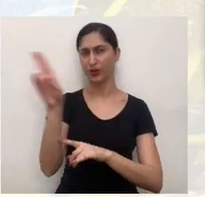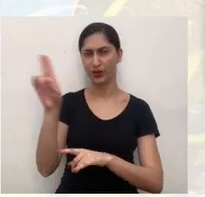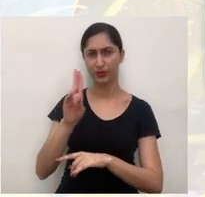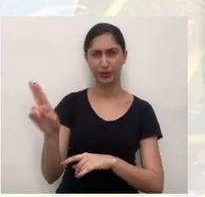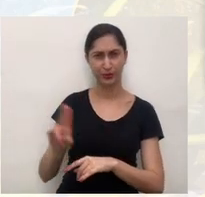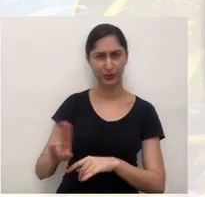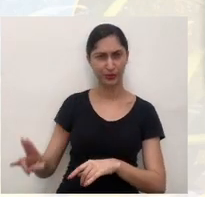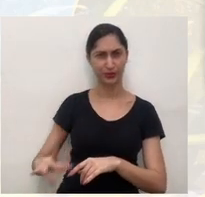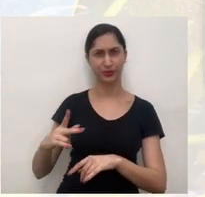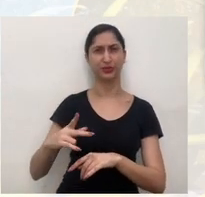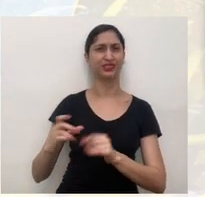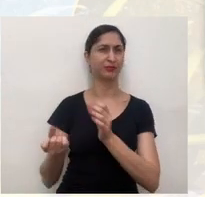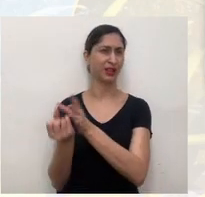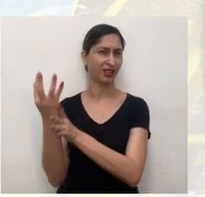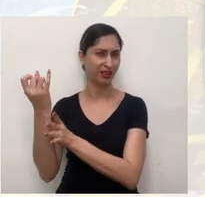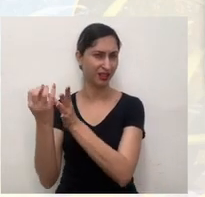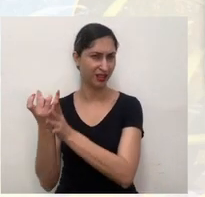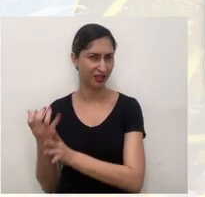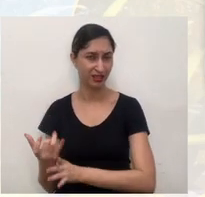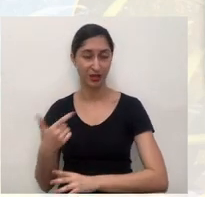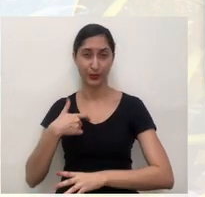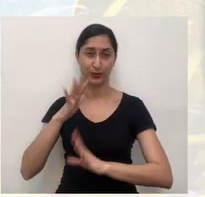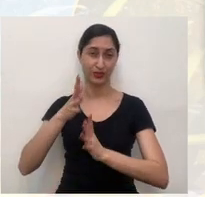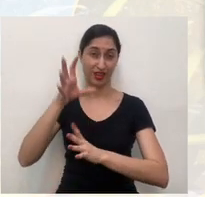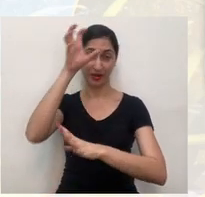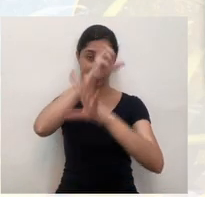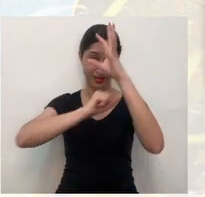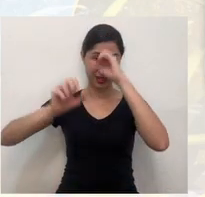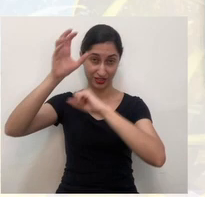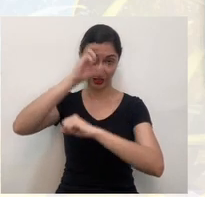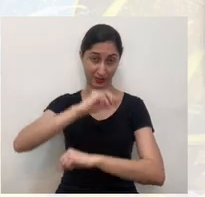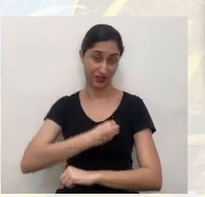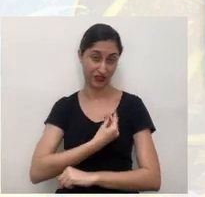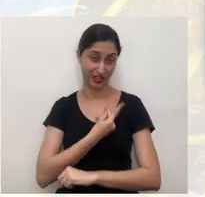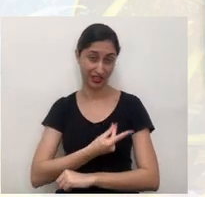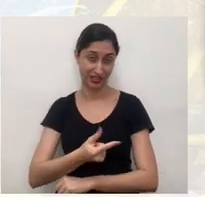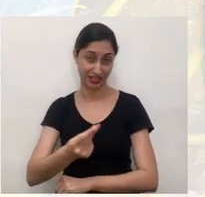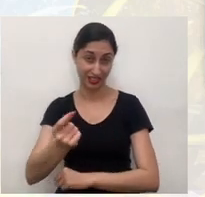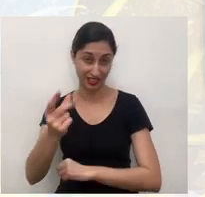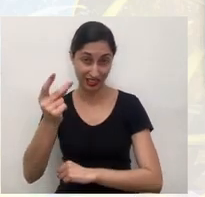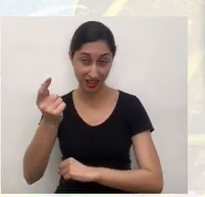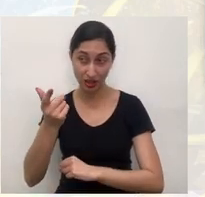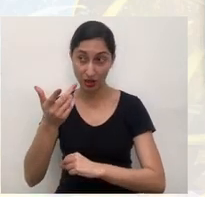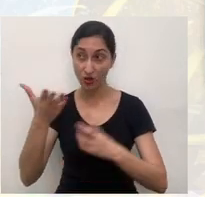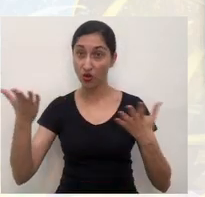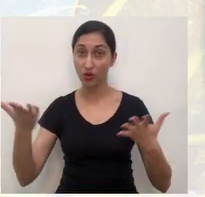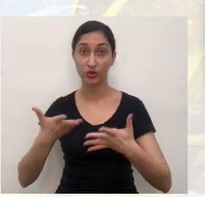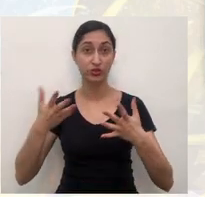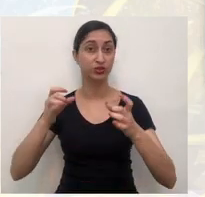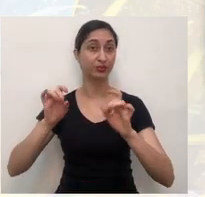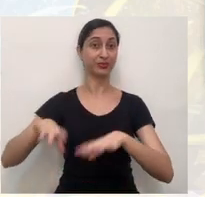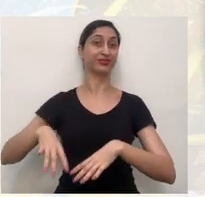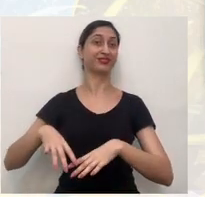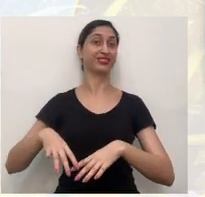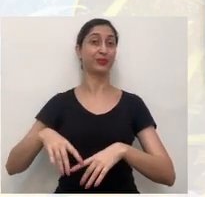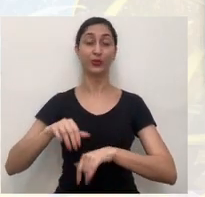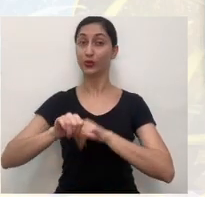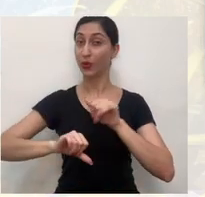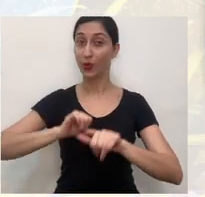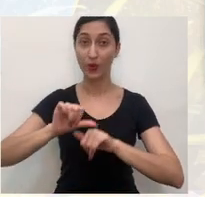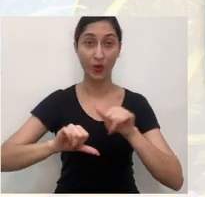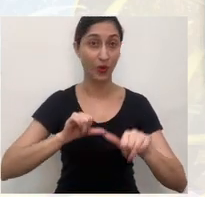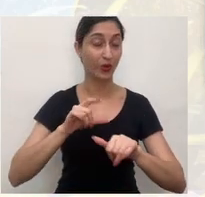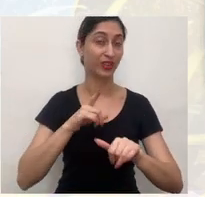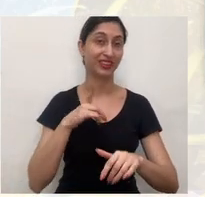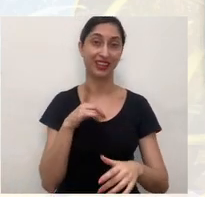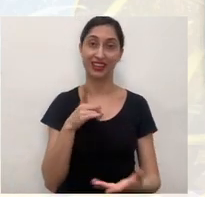longo de toda a minha vida profissional, eles não valem quase nada hoje em dia, porque mudaram por revisões taxonômicas que